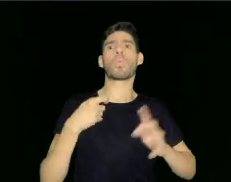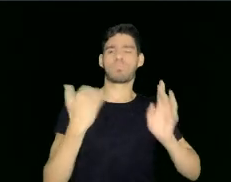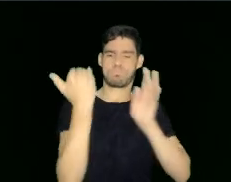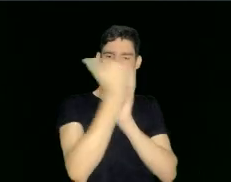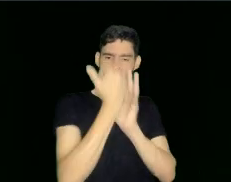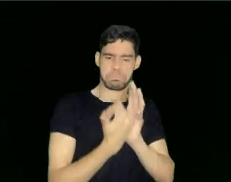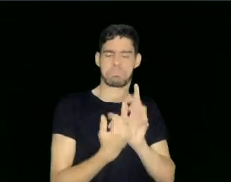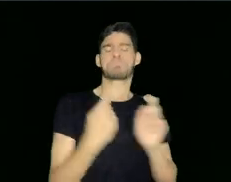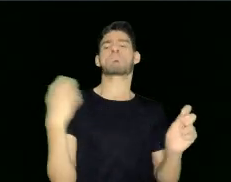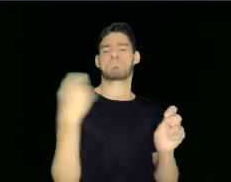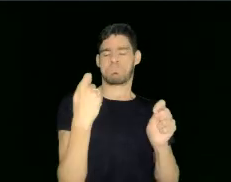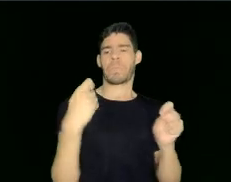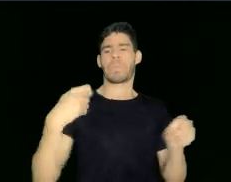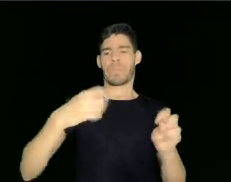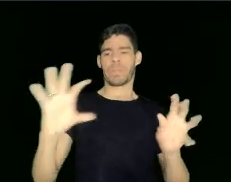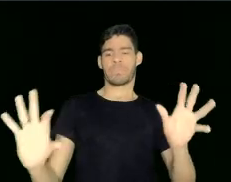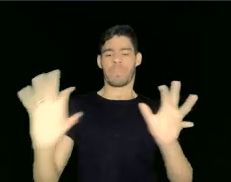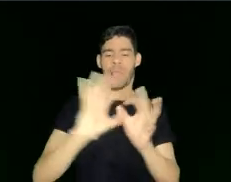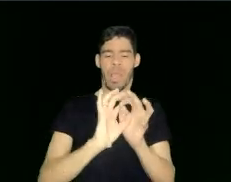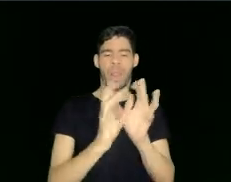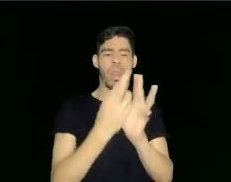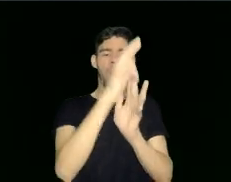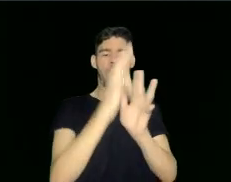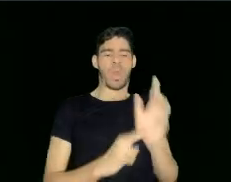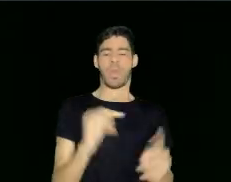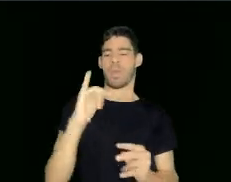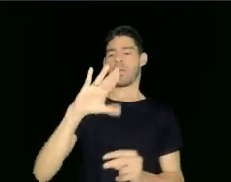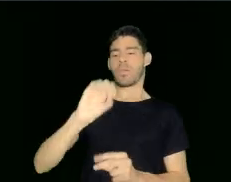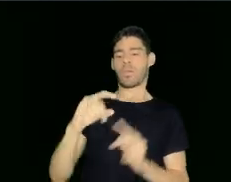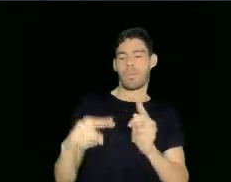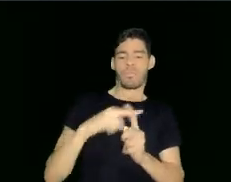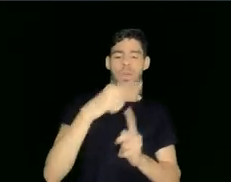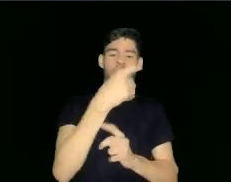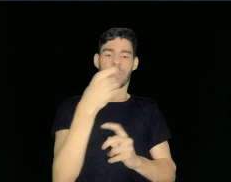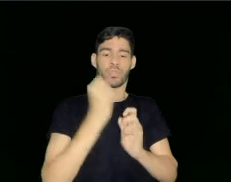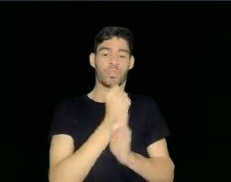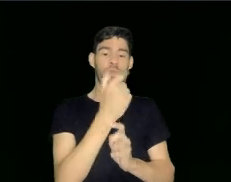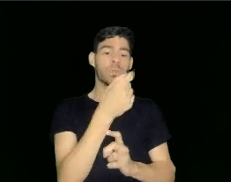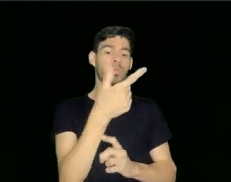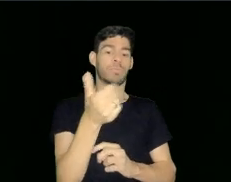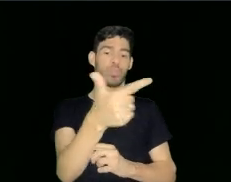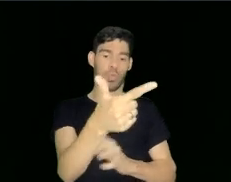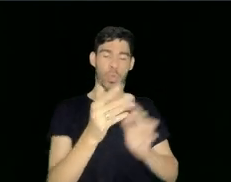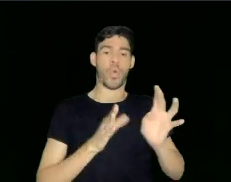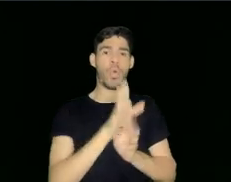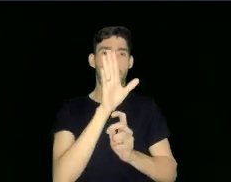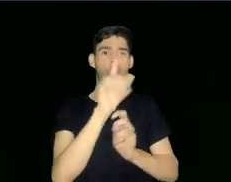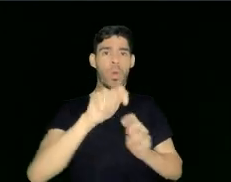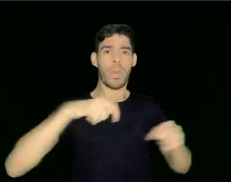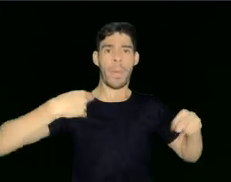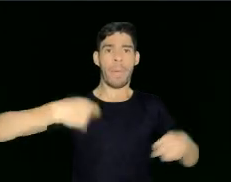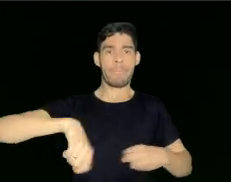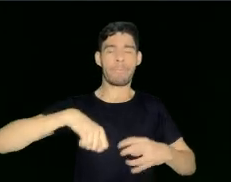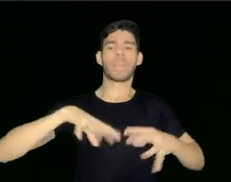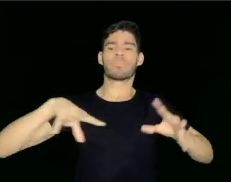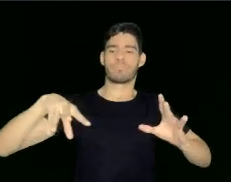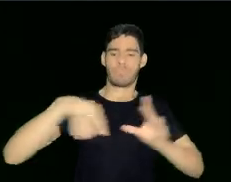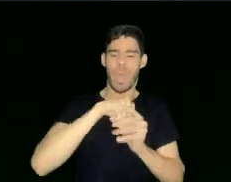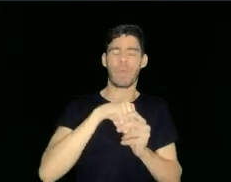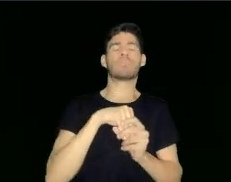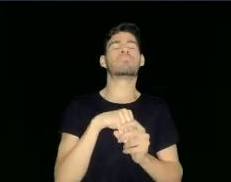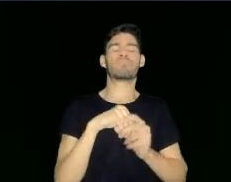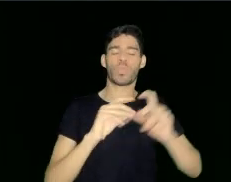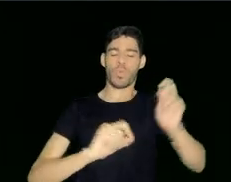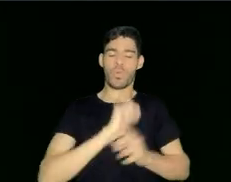também estabeleceu a necessidade dessa harmonização. O relatório Rio+20, em 2012, orientou